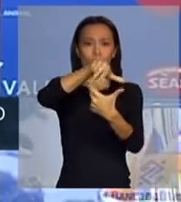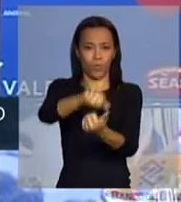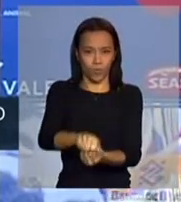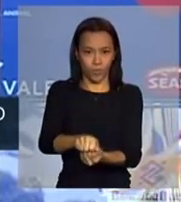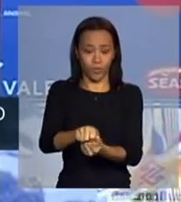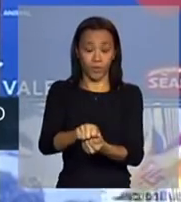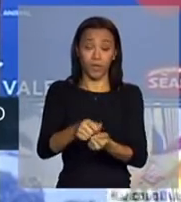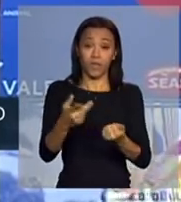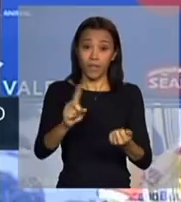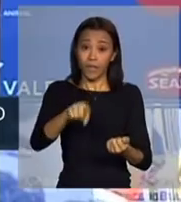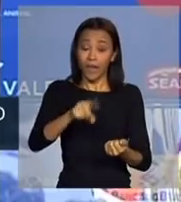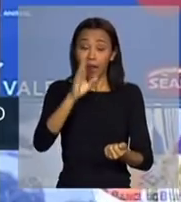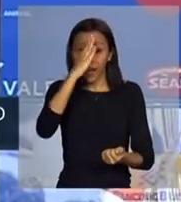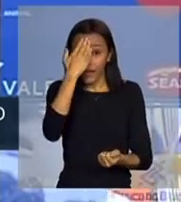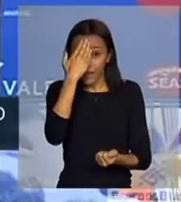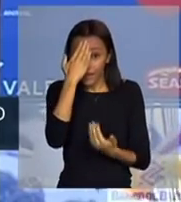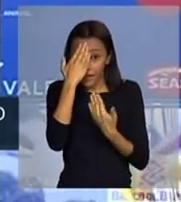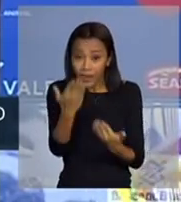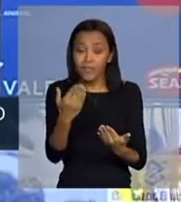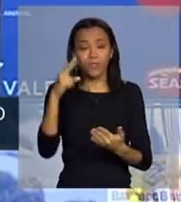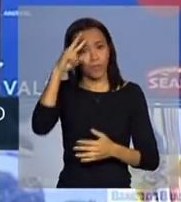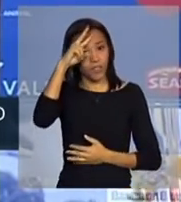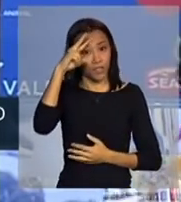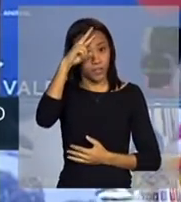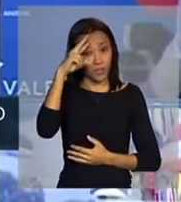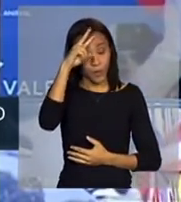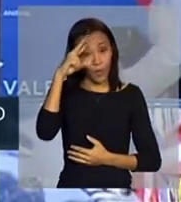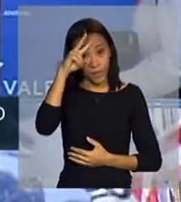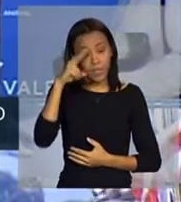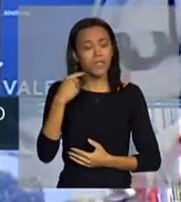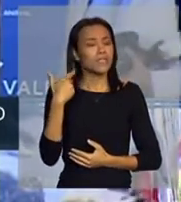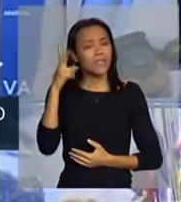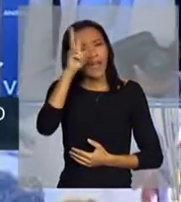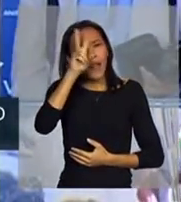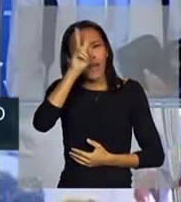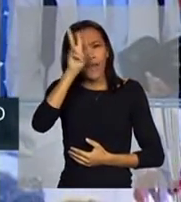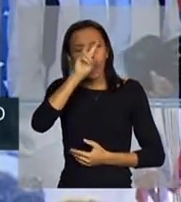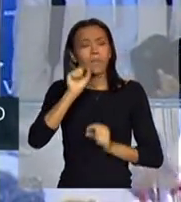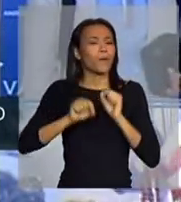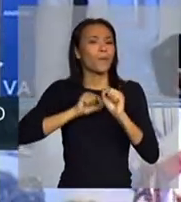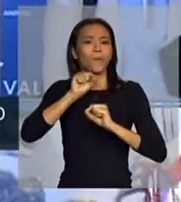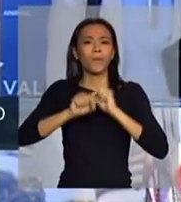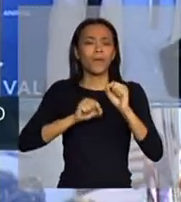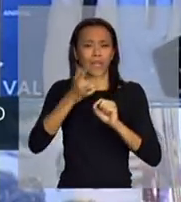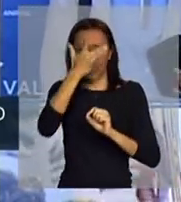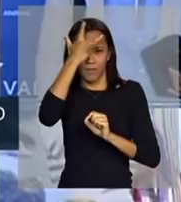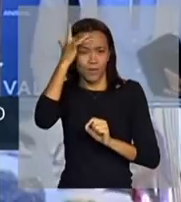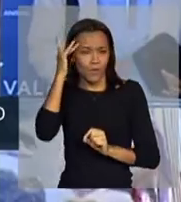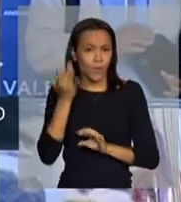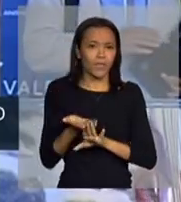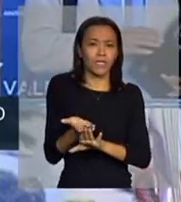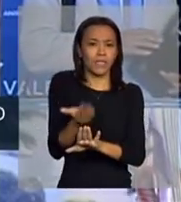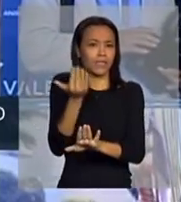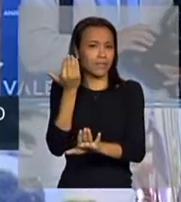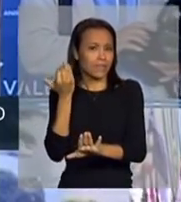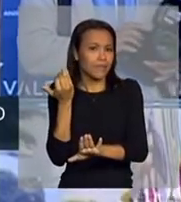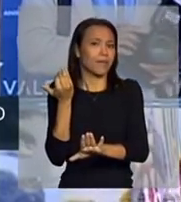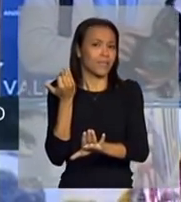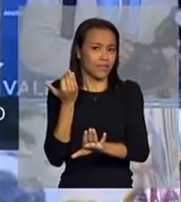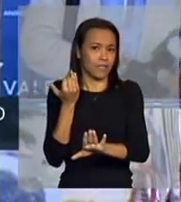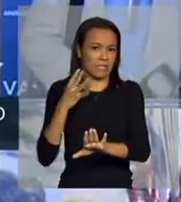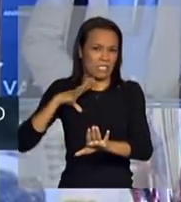gratidão da história me compele, inicialmente, a reverenciar a memória daqueles valorosos e